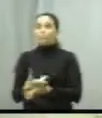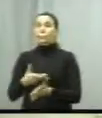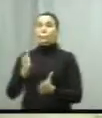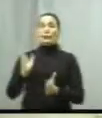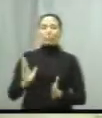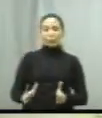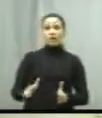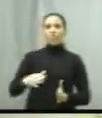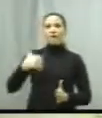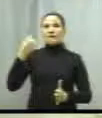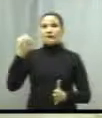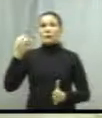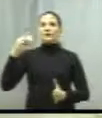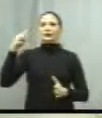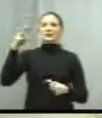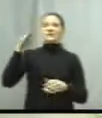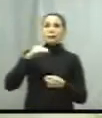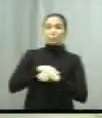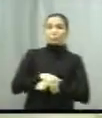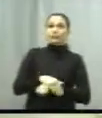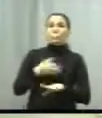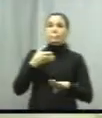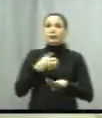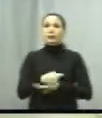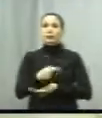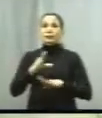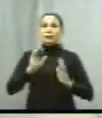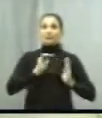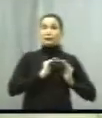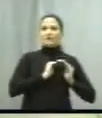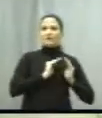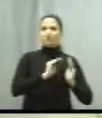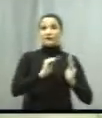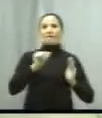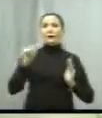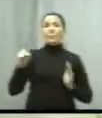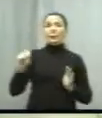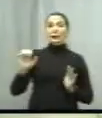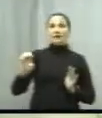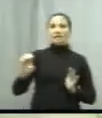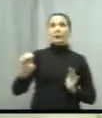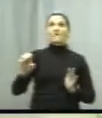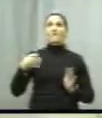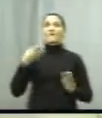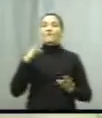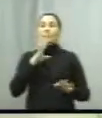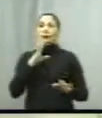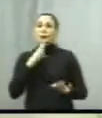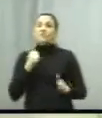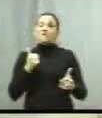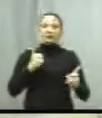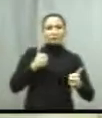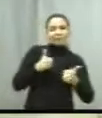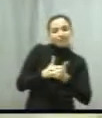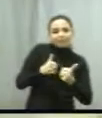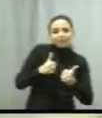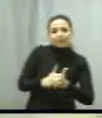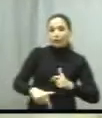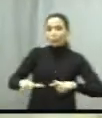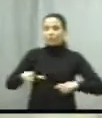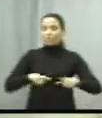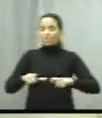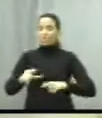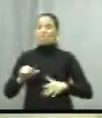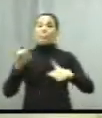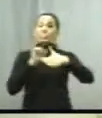noite, uma visita que fizemos na PAI, onde pudemos conhecer de perto o trabalho dessa